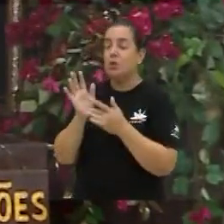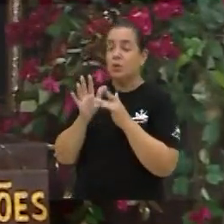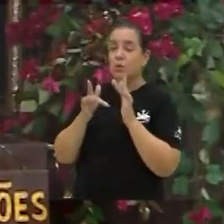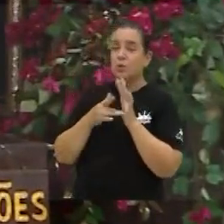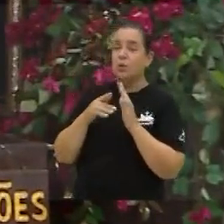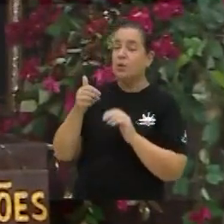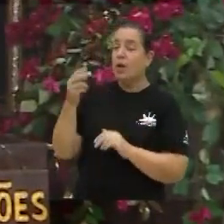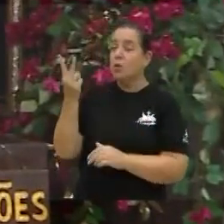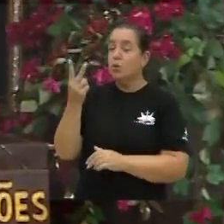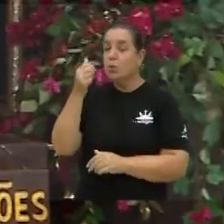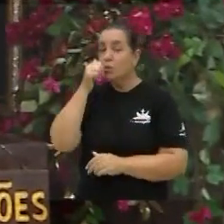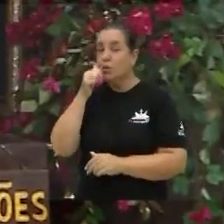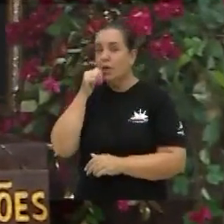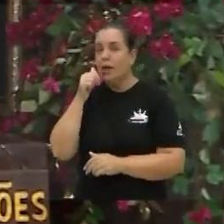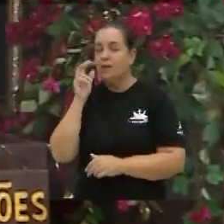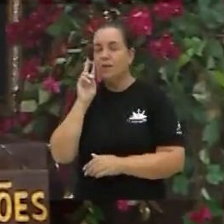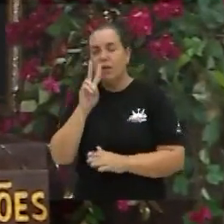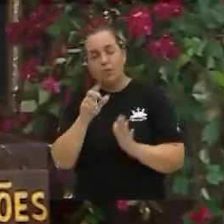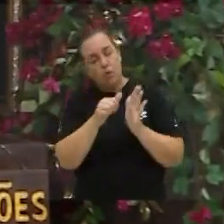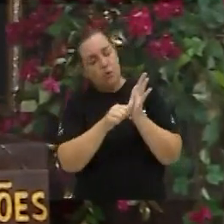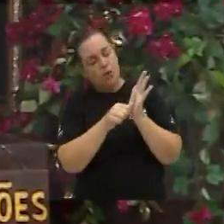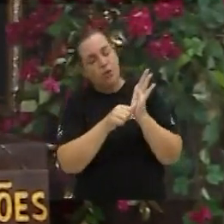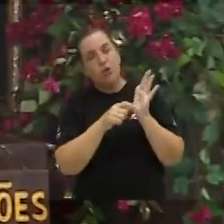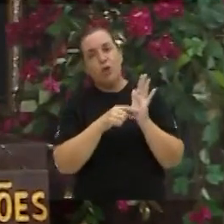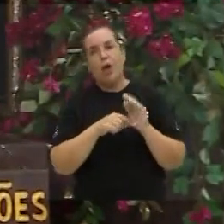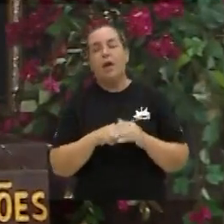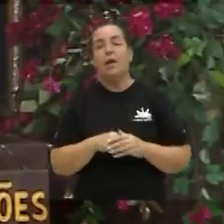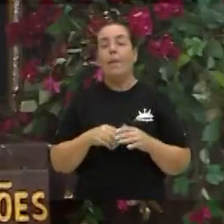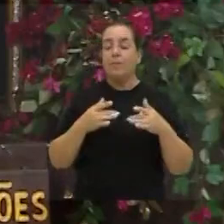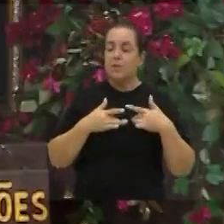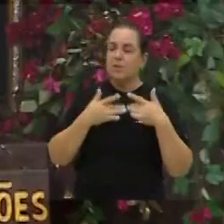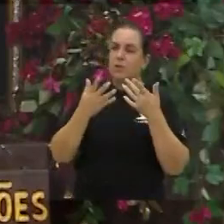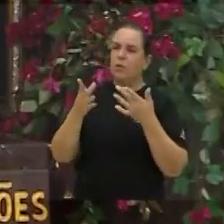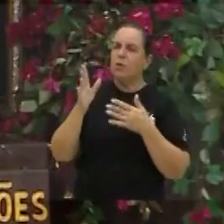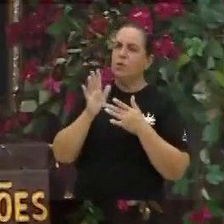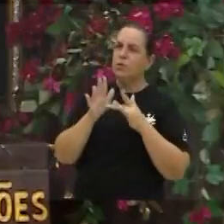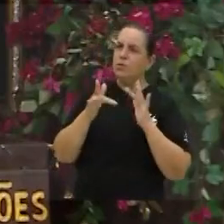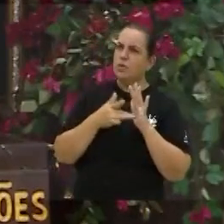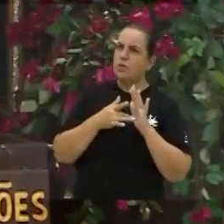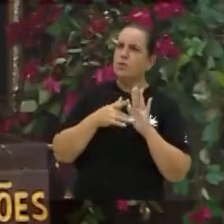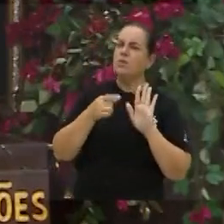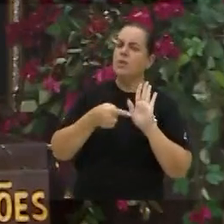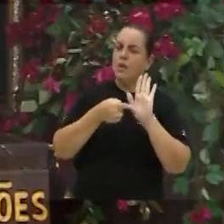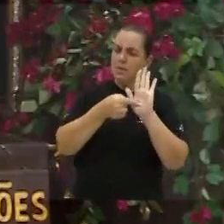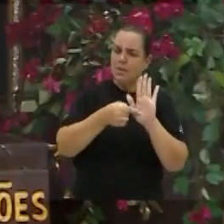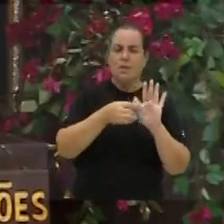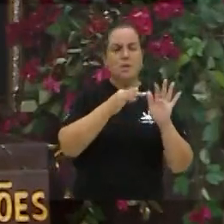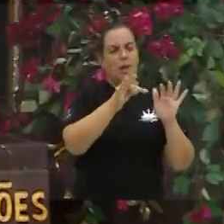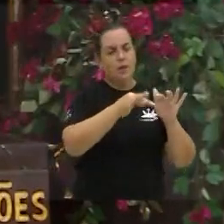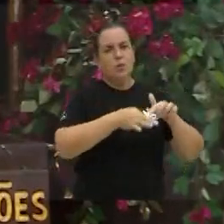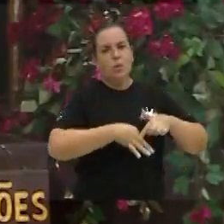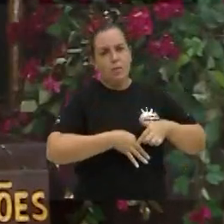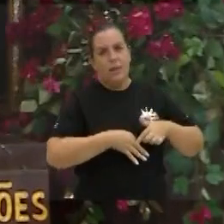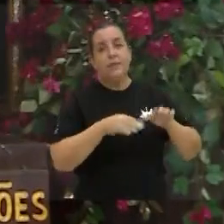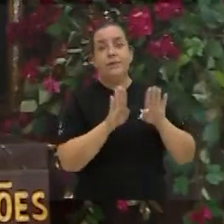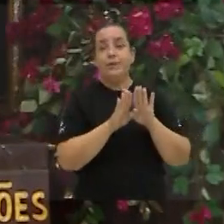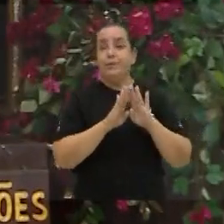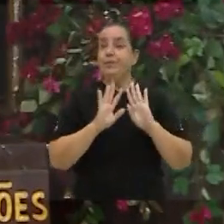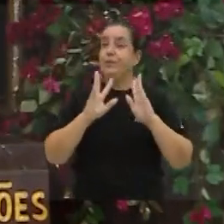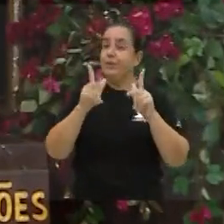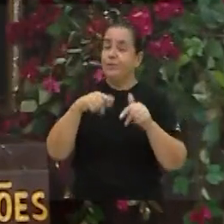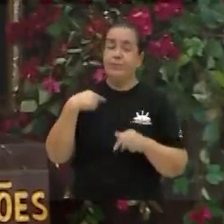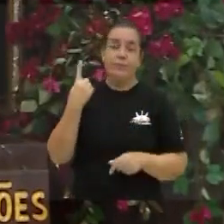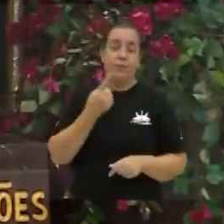e viu a chaga. A misericórdia de Jesus que apresenta-se a Tomé e se apresenta a todos